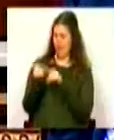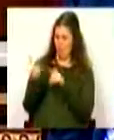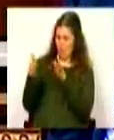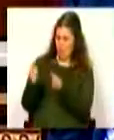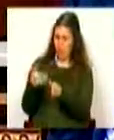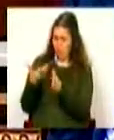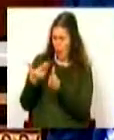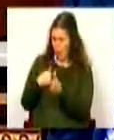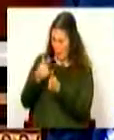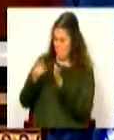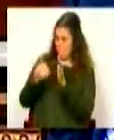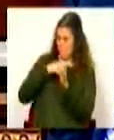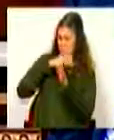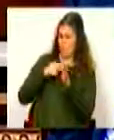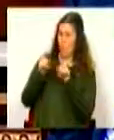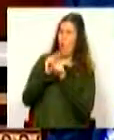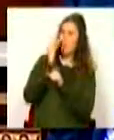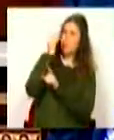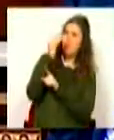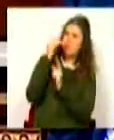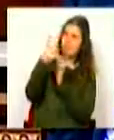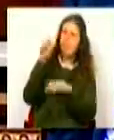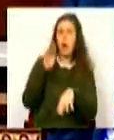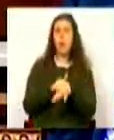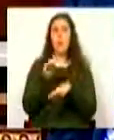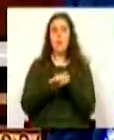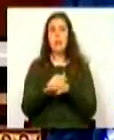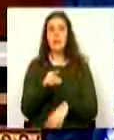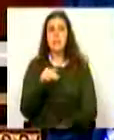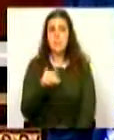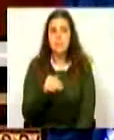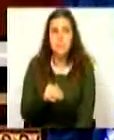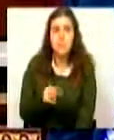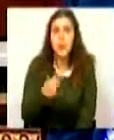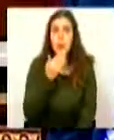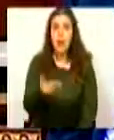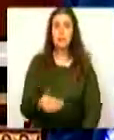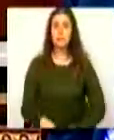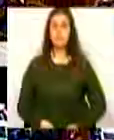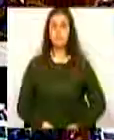neste momento, para Portugal é uma miragem, porque sob pena de estar numa ilha ferroviária. Quero terminar, Sr. Secretário de Estado, se faz favor. Muito obrigado.